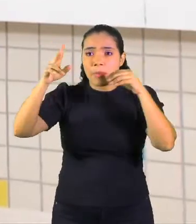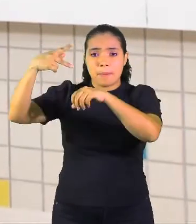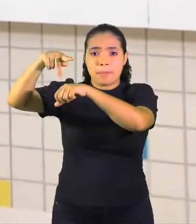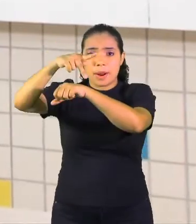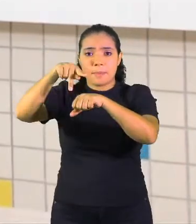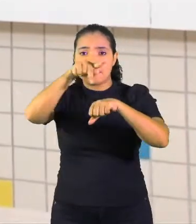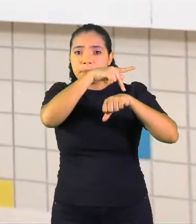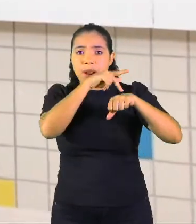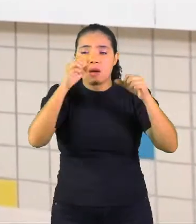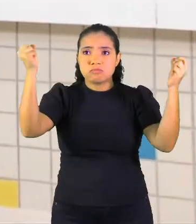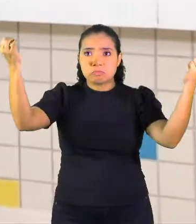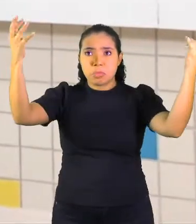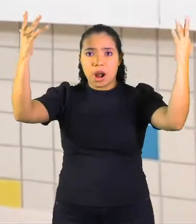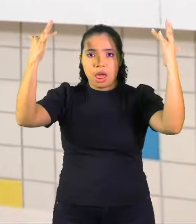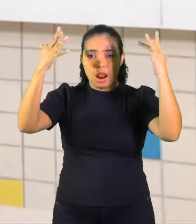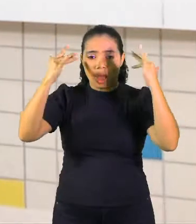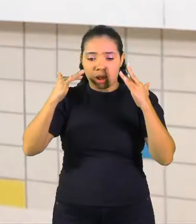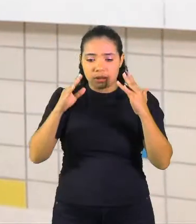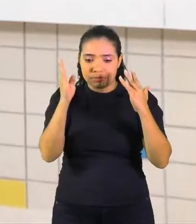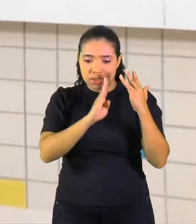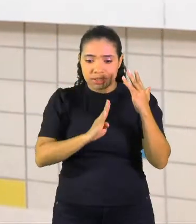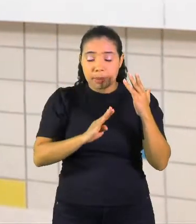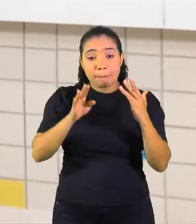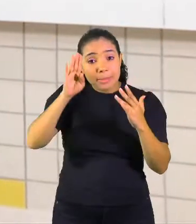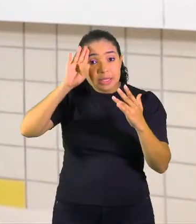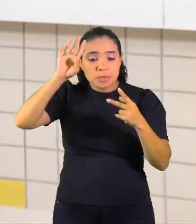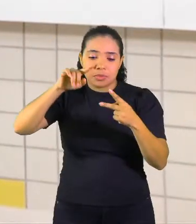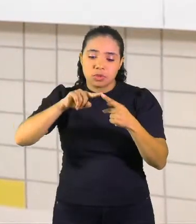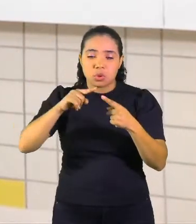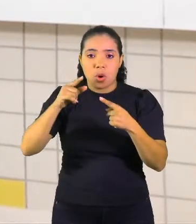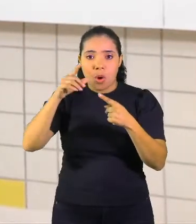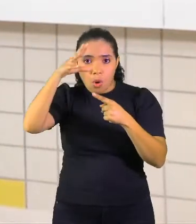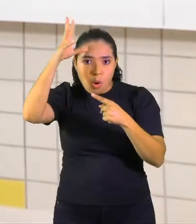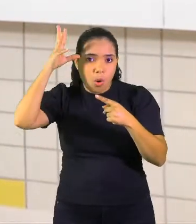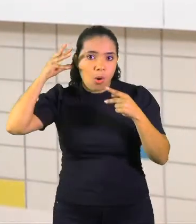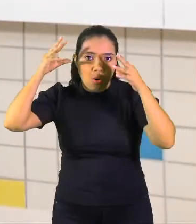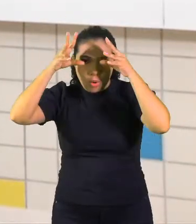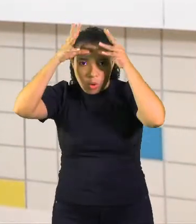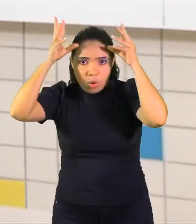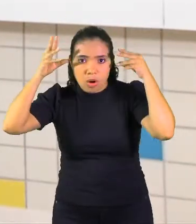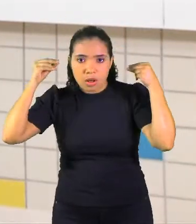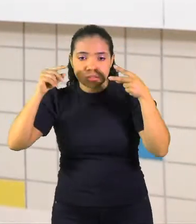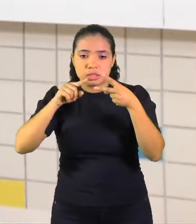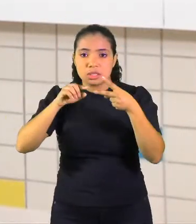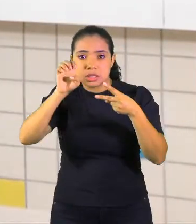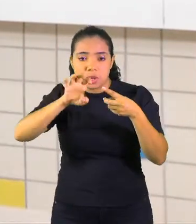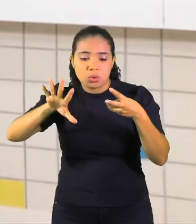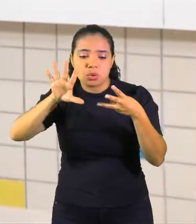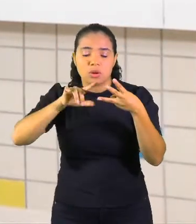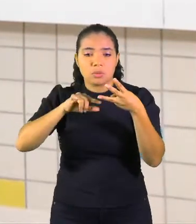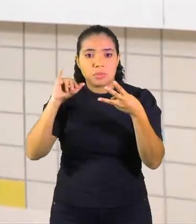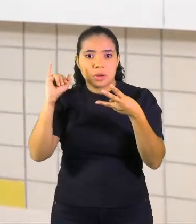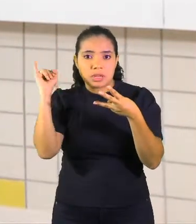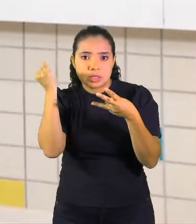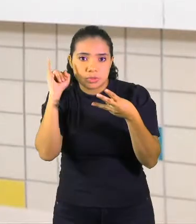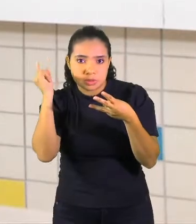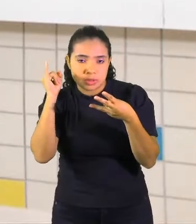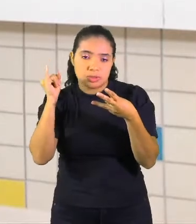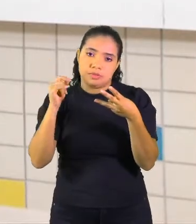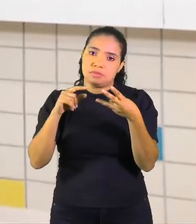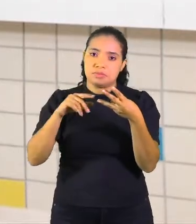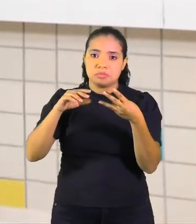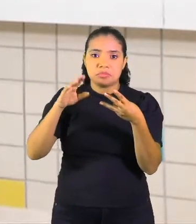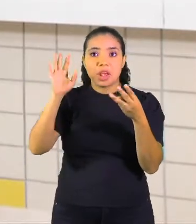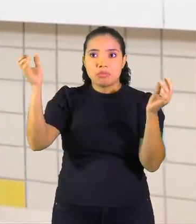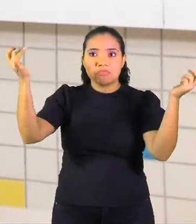os italianos, que vêm para o Brasil para cultivar este café também. Mas dando uma pausa